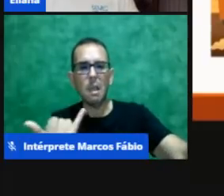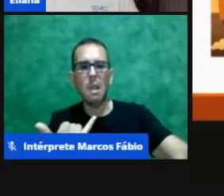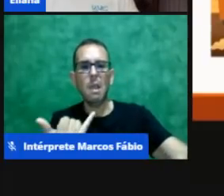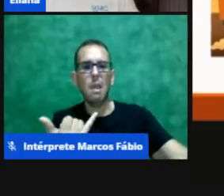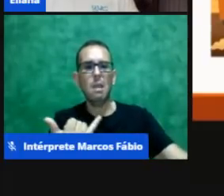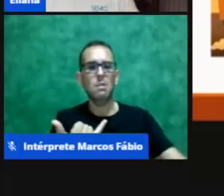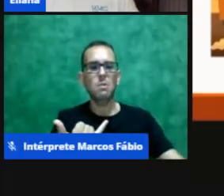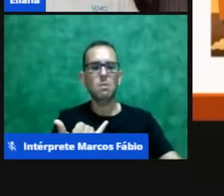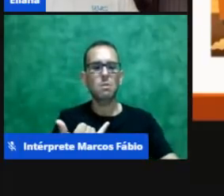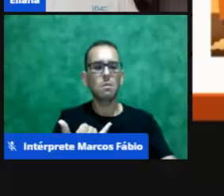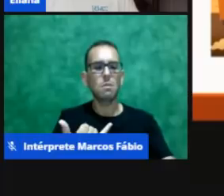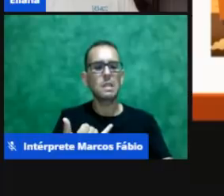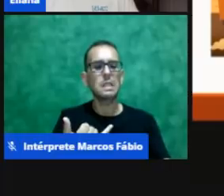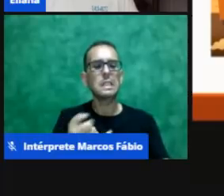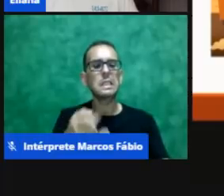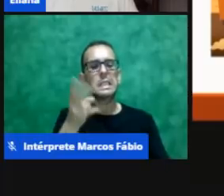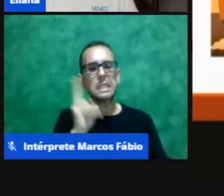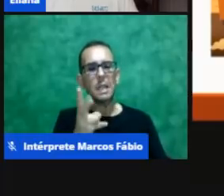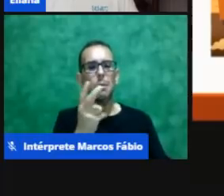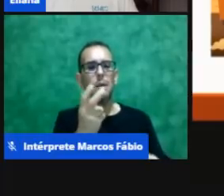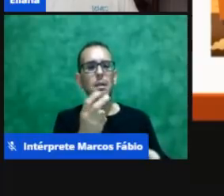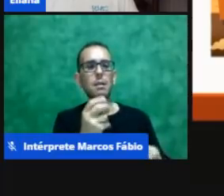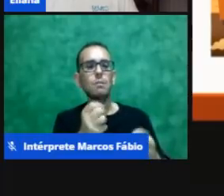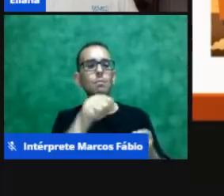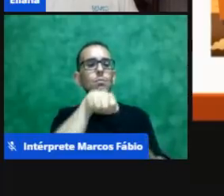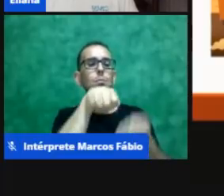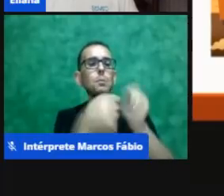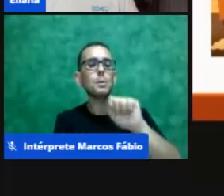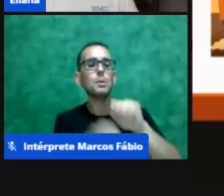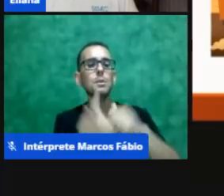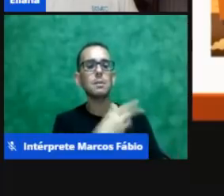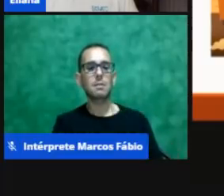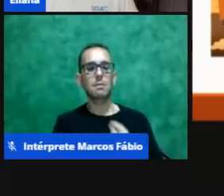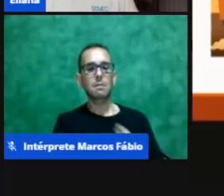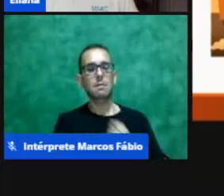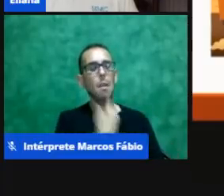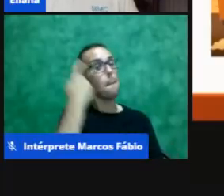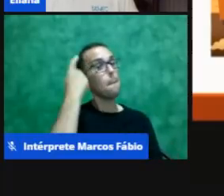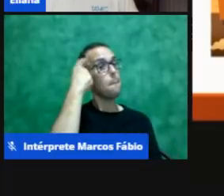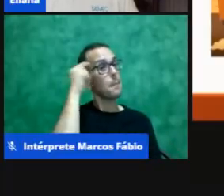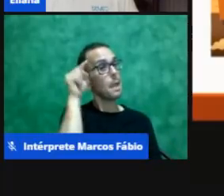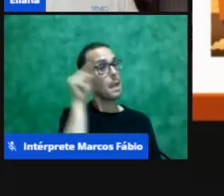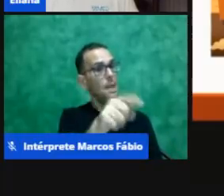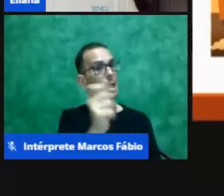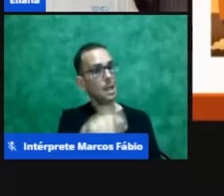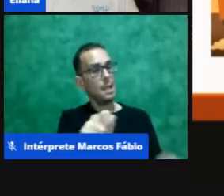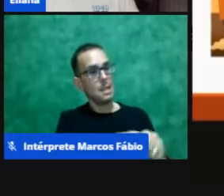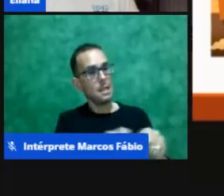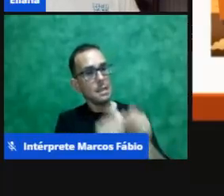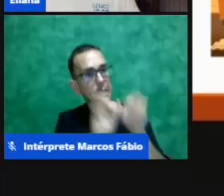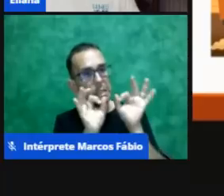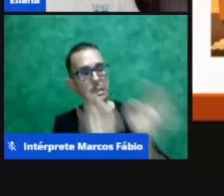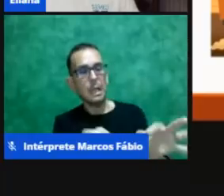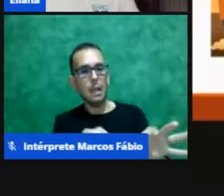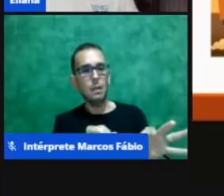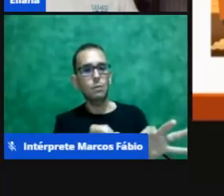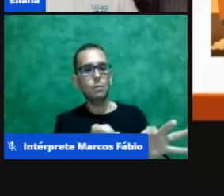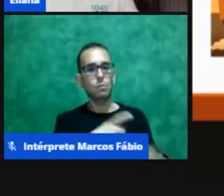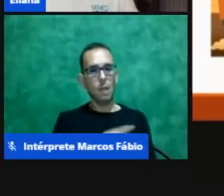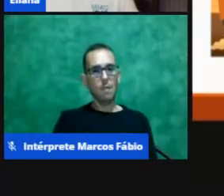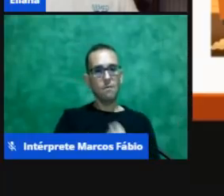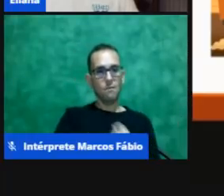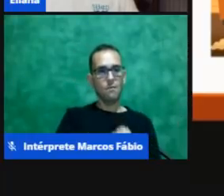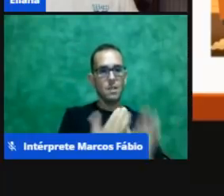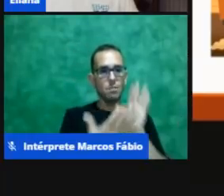gente sempre tenta adaptar as atividades para a realidade dele. Então a gente tem que imaginar qual que é a realidade dele. Então já no contexto presencial já